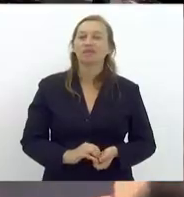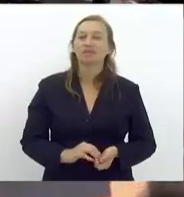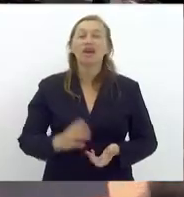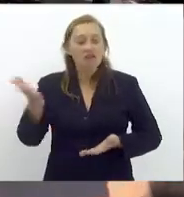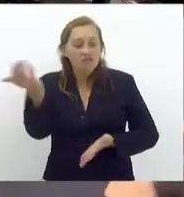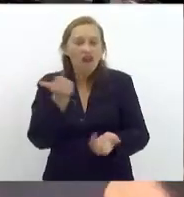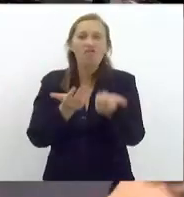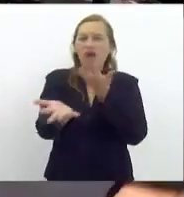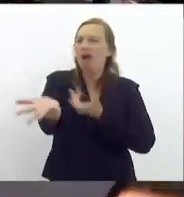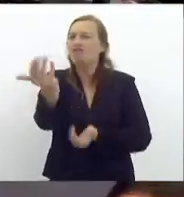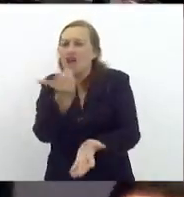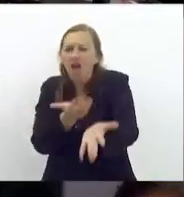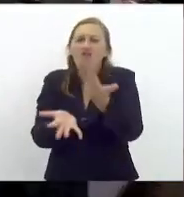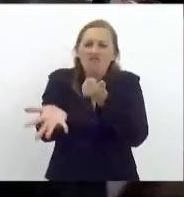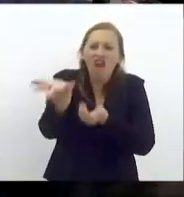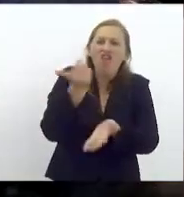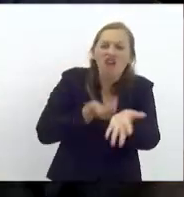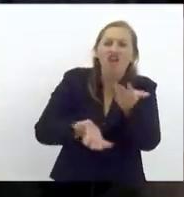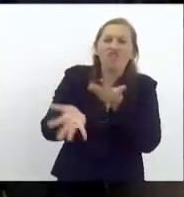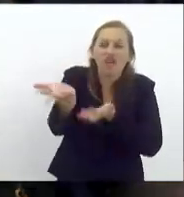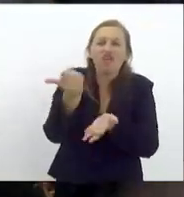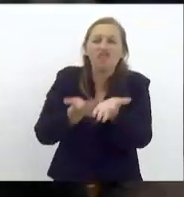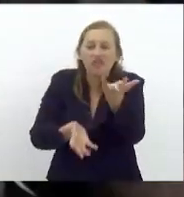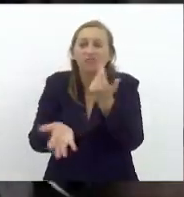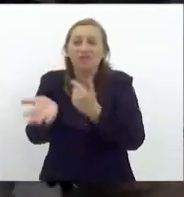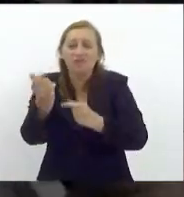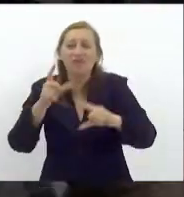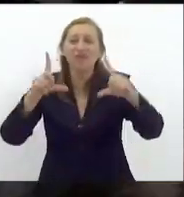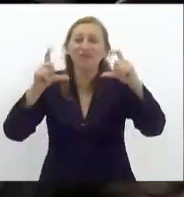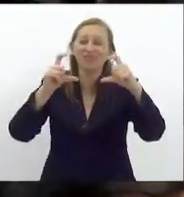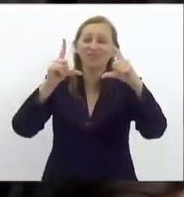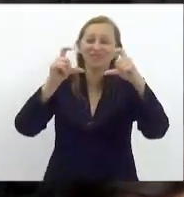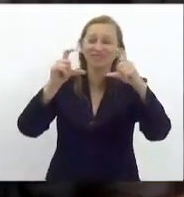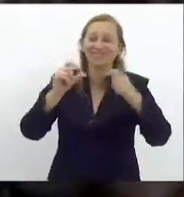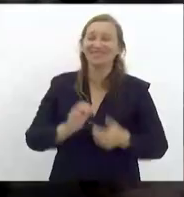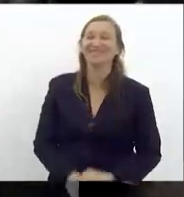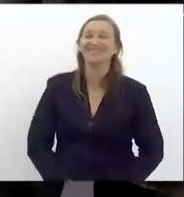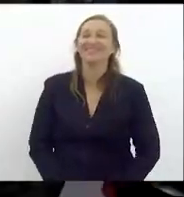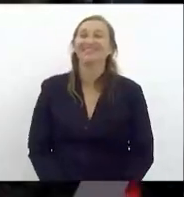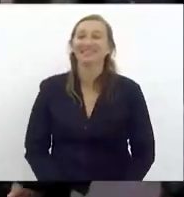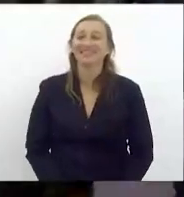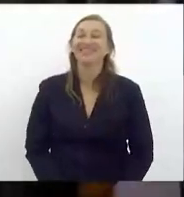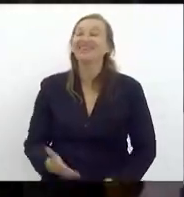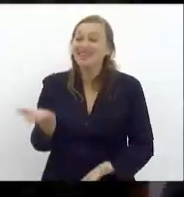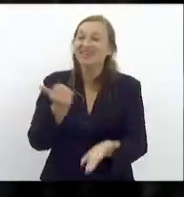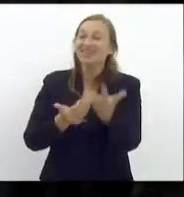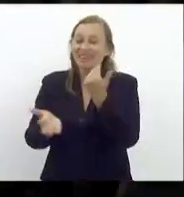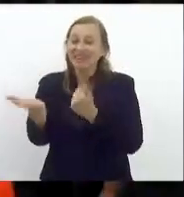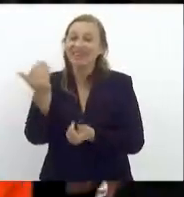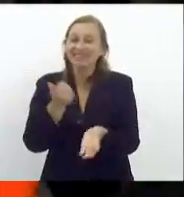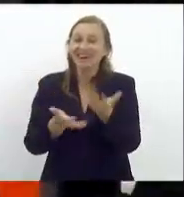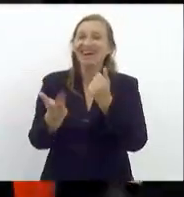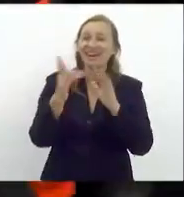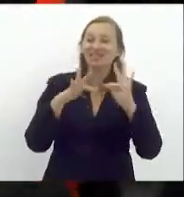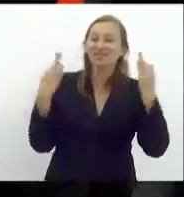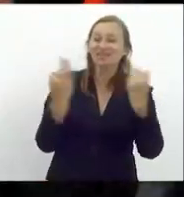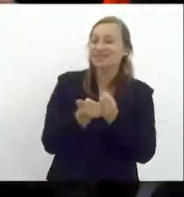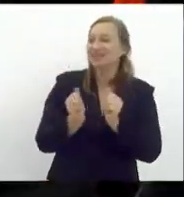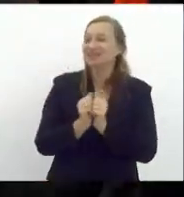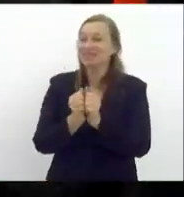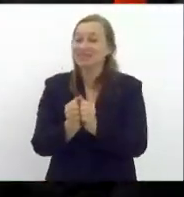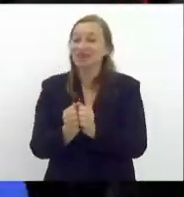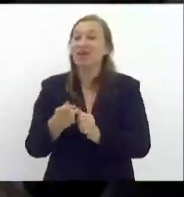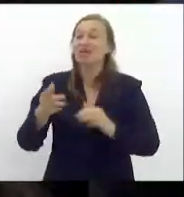vem para cá vem geral para cá vem para cá enquanto a família tá vindo gente vamos